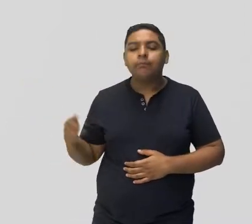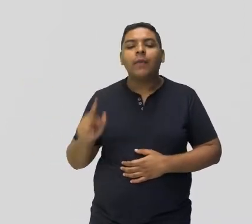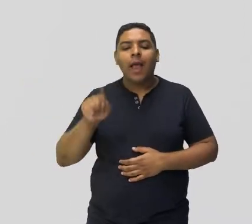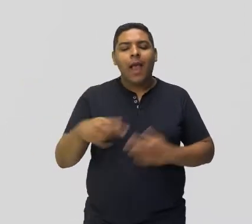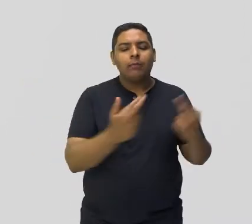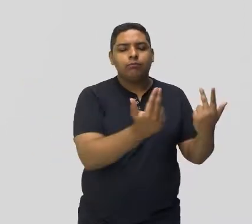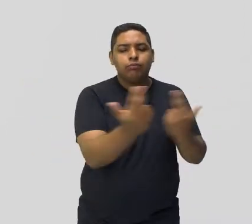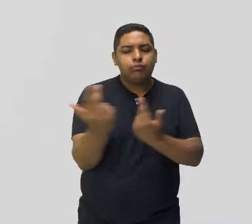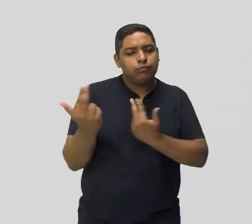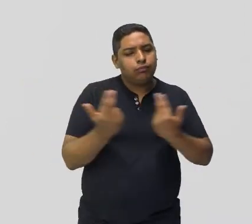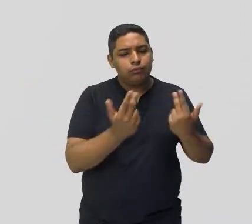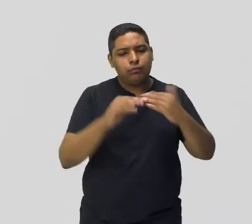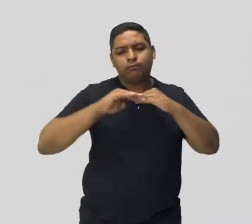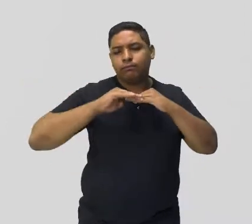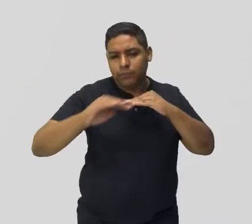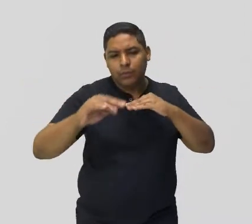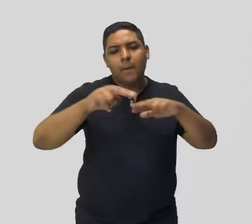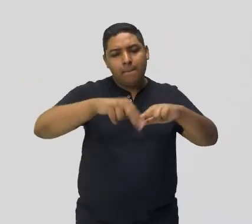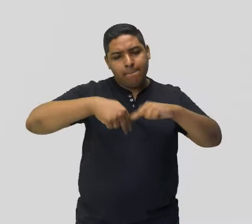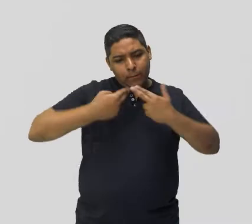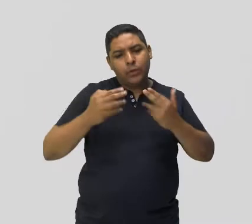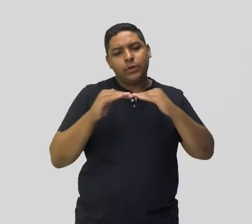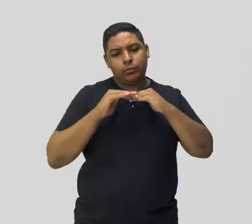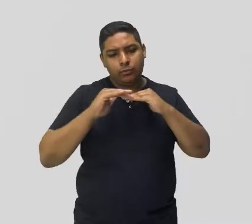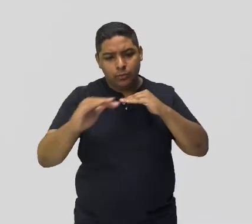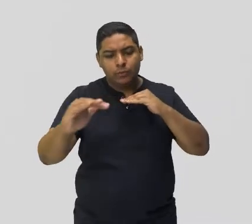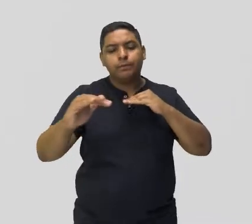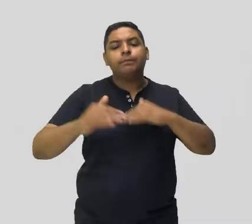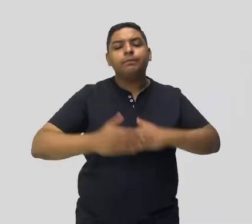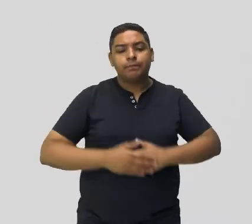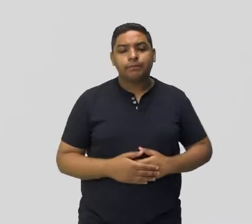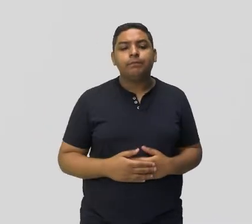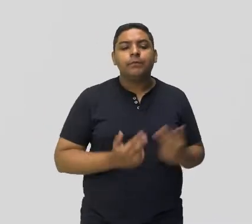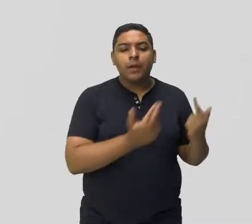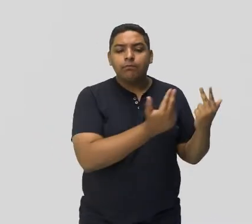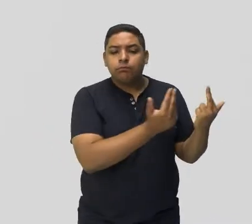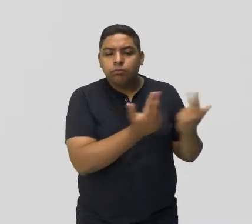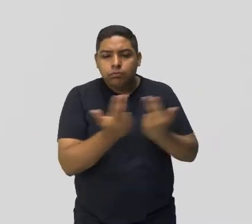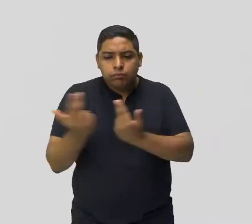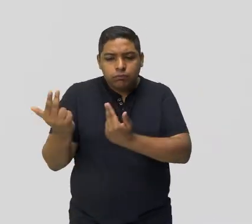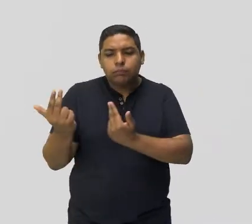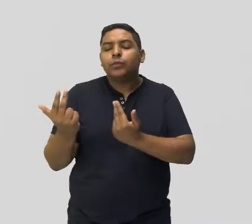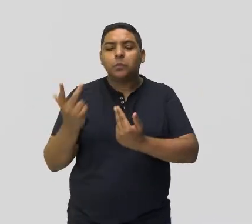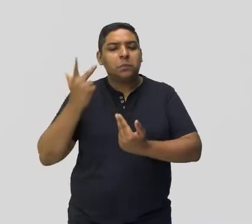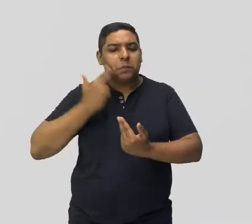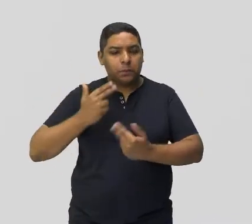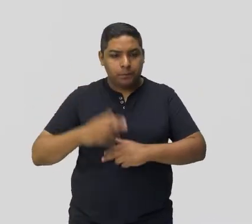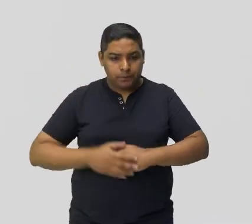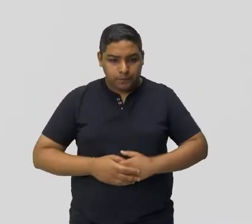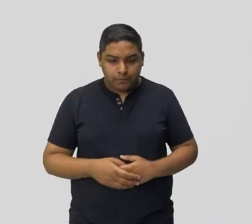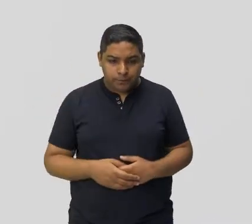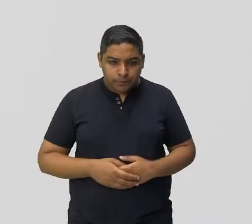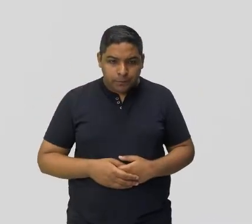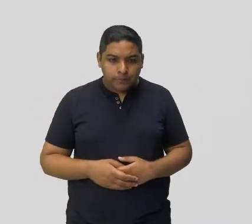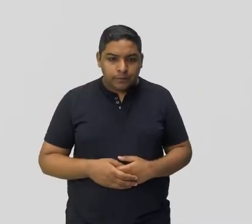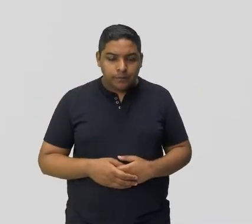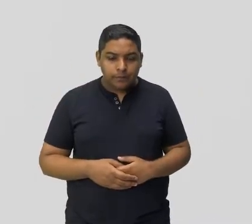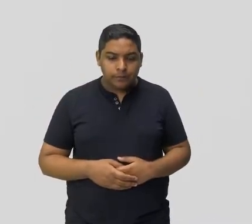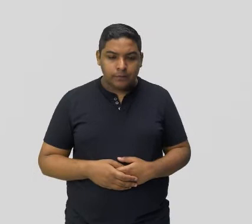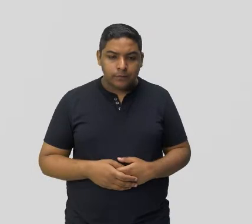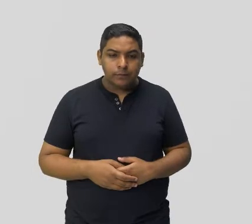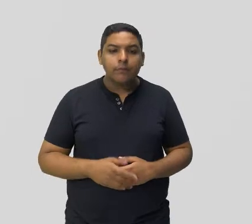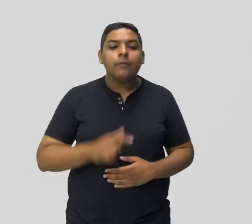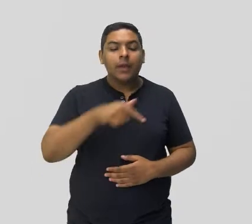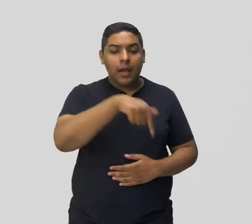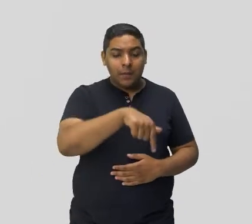a carga elétrica acumulada na associação é sempre constante, ele está dizendo que todos os capacitores têm a mesma